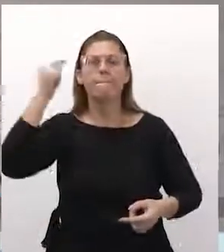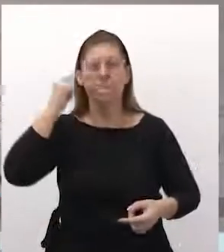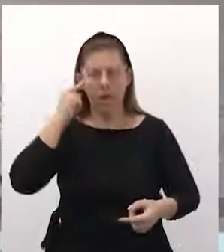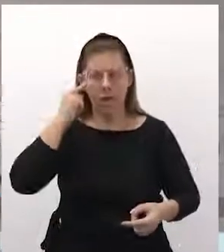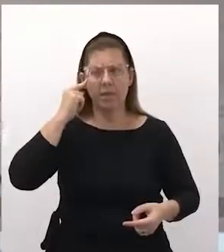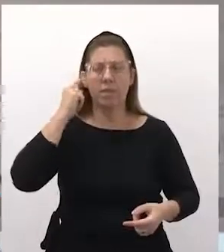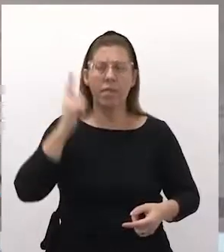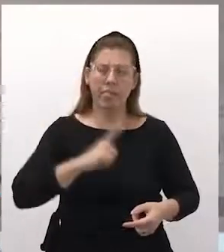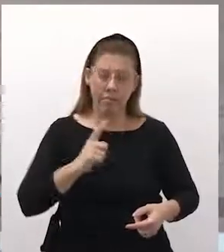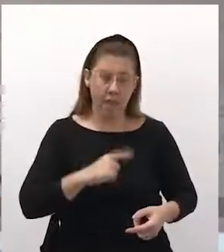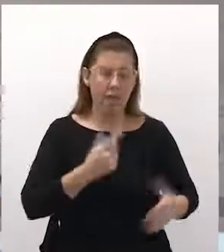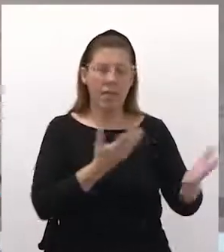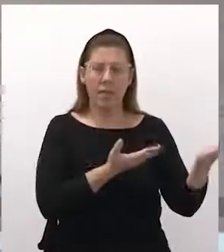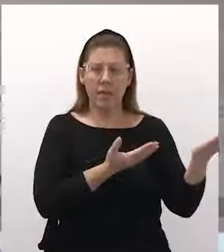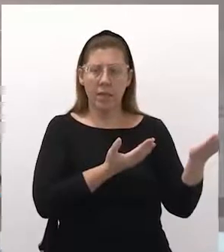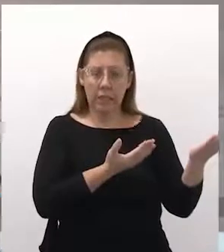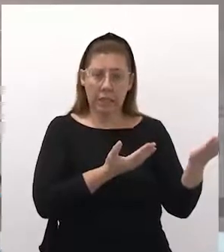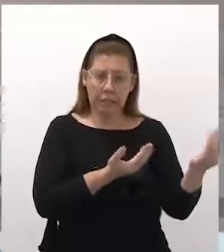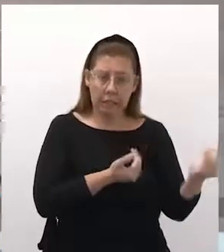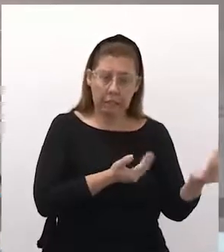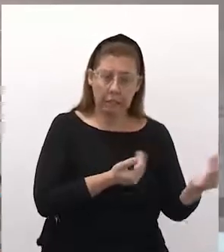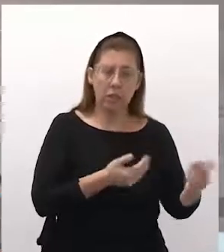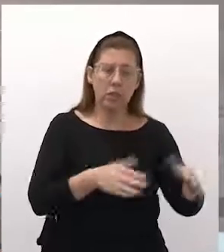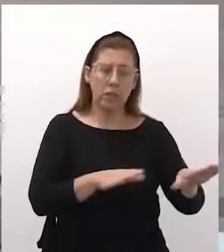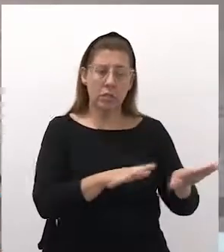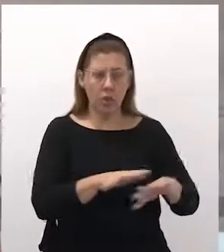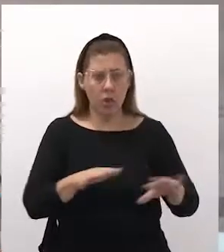existem crianças de diferentes raças.